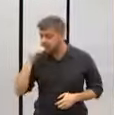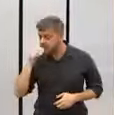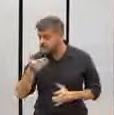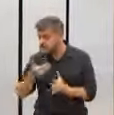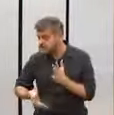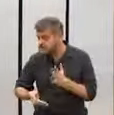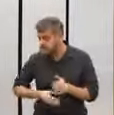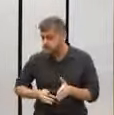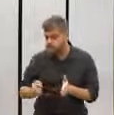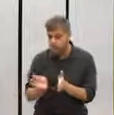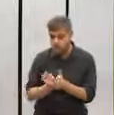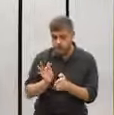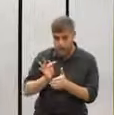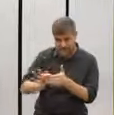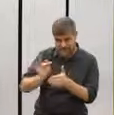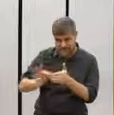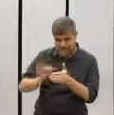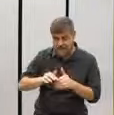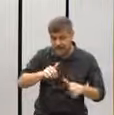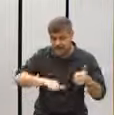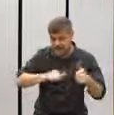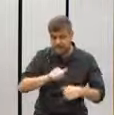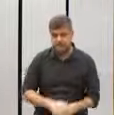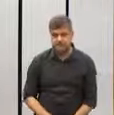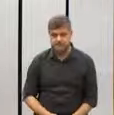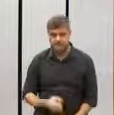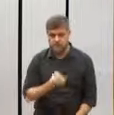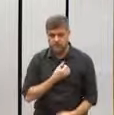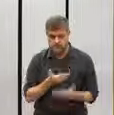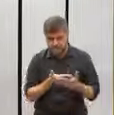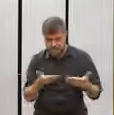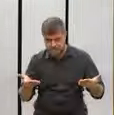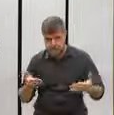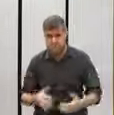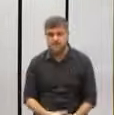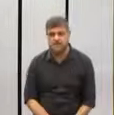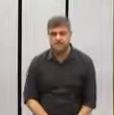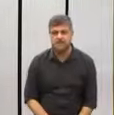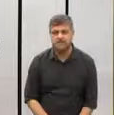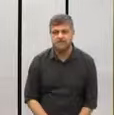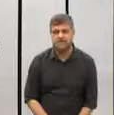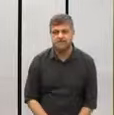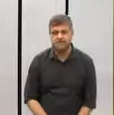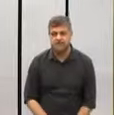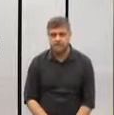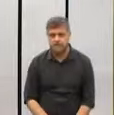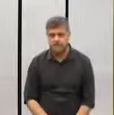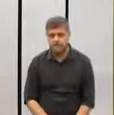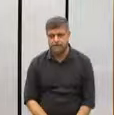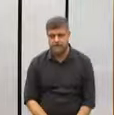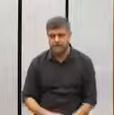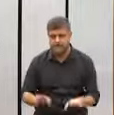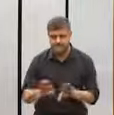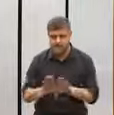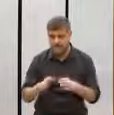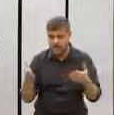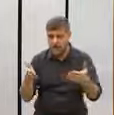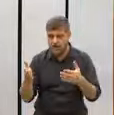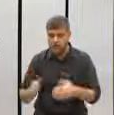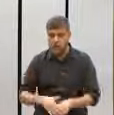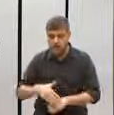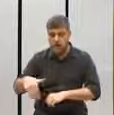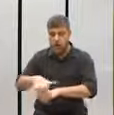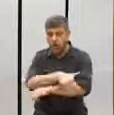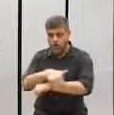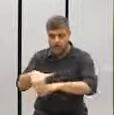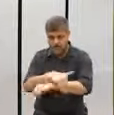o Conselho Tutelar com certeza vai analisar. 0800 770 1085. Então eu vou dar também agora o